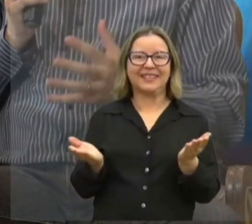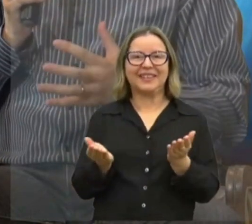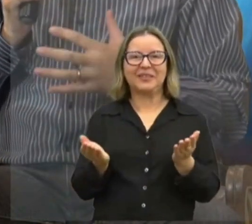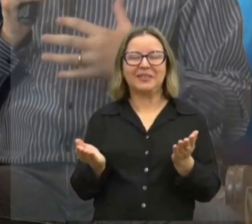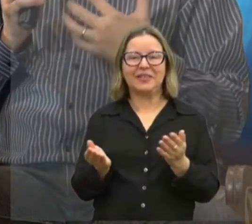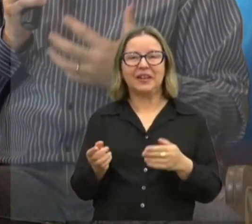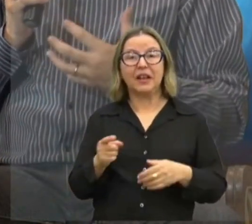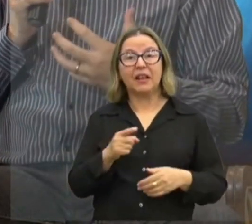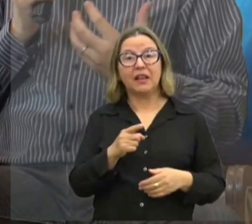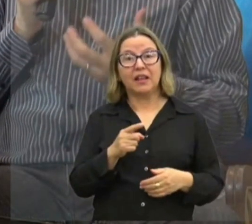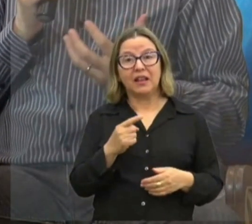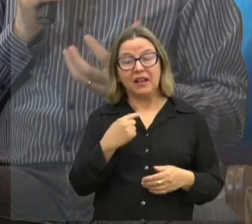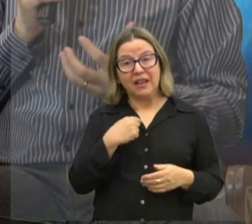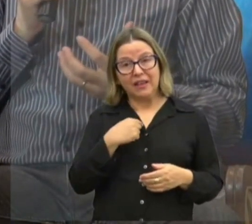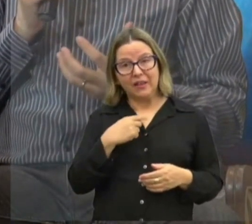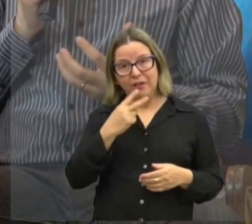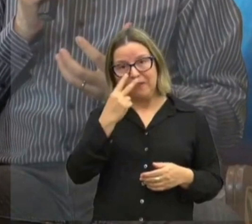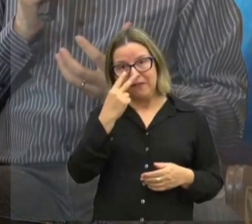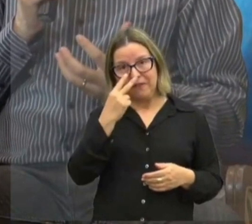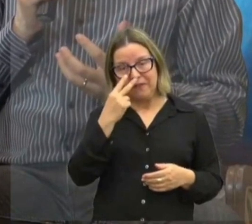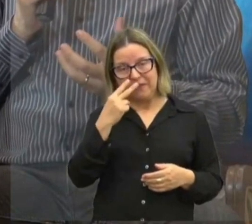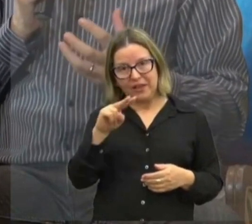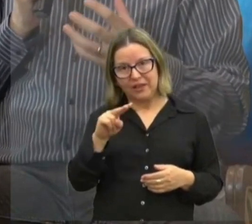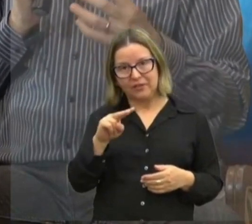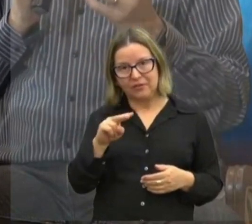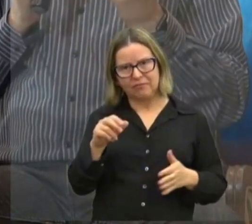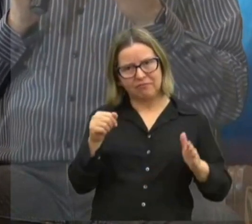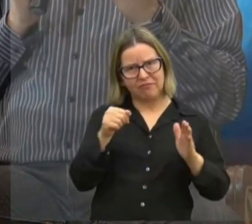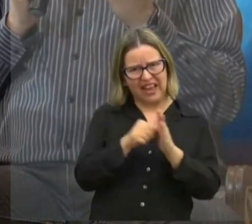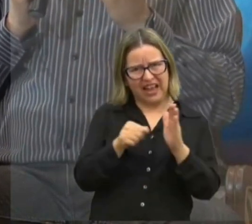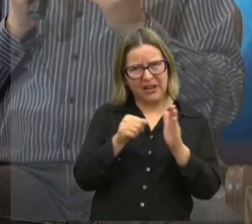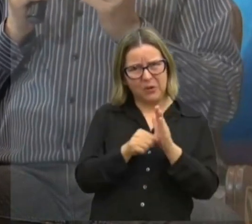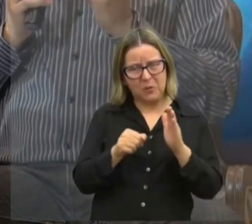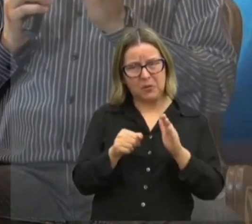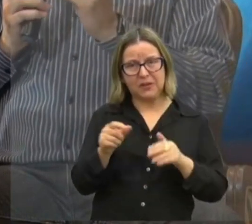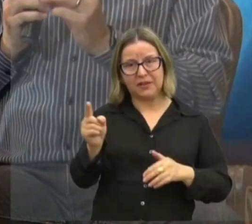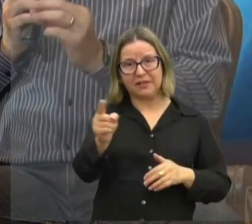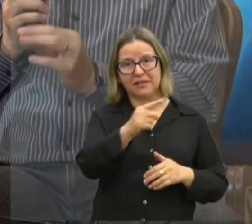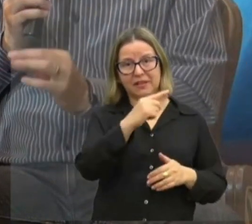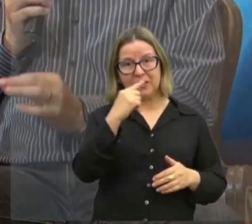eu vejo a luta que nós temos de